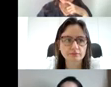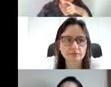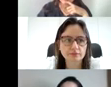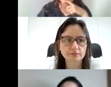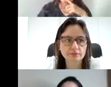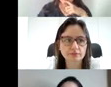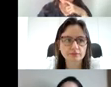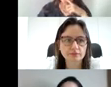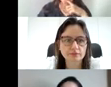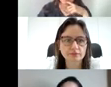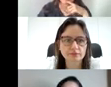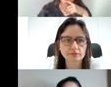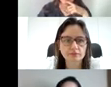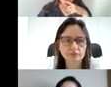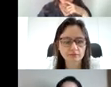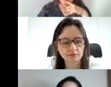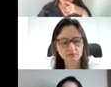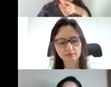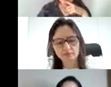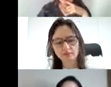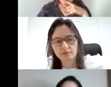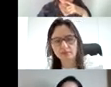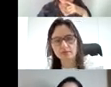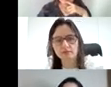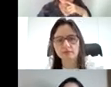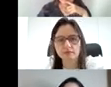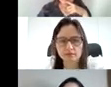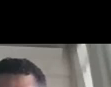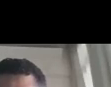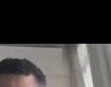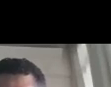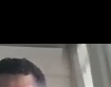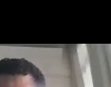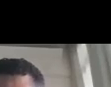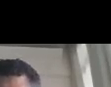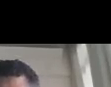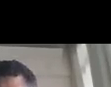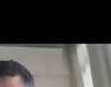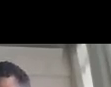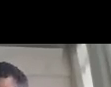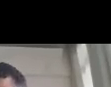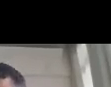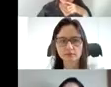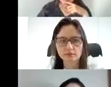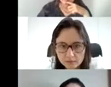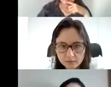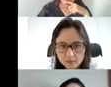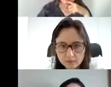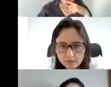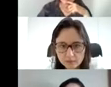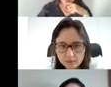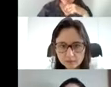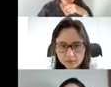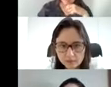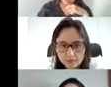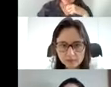câmera. Acho que é isso também, na hora que você for falar, né, Rodrigo? Ah, tá. Não, mas mesmo assim, vai, mesmo fechando a câmera, vai